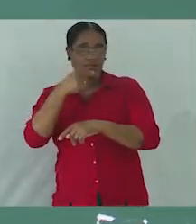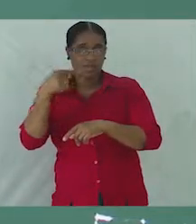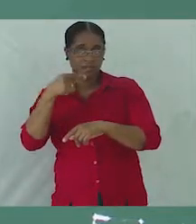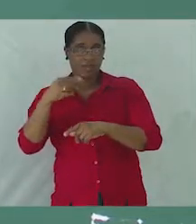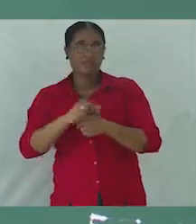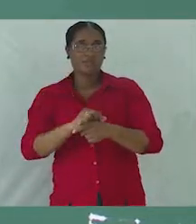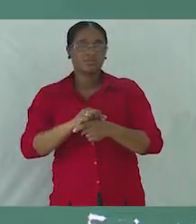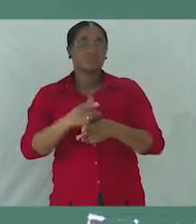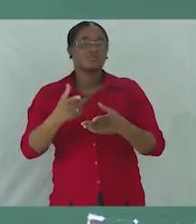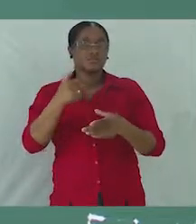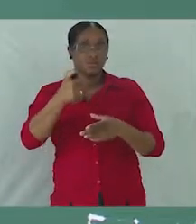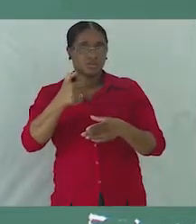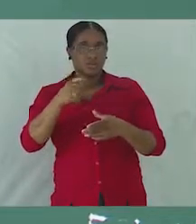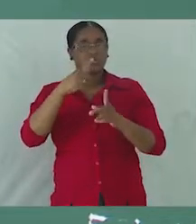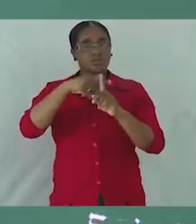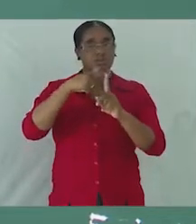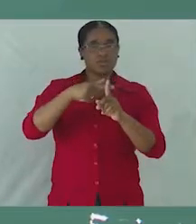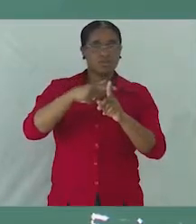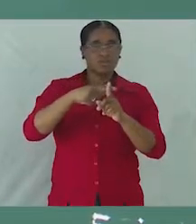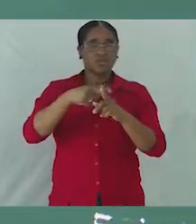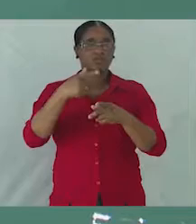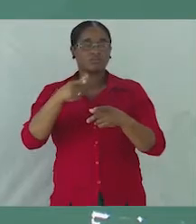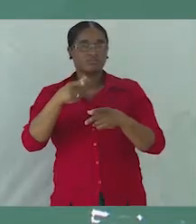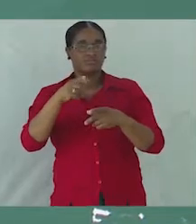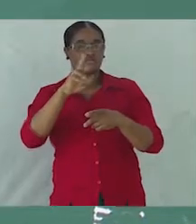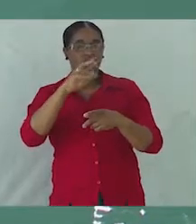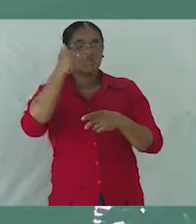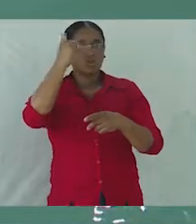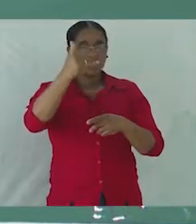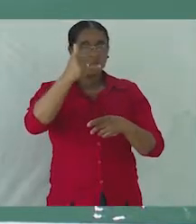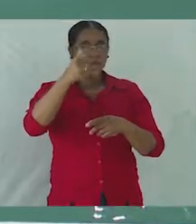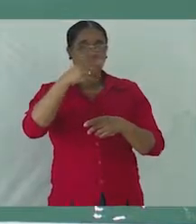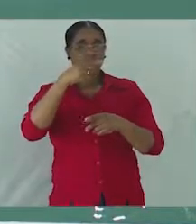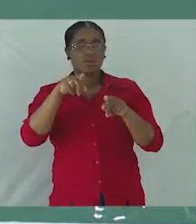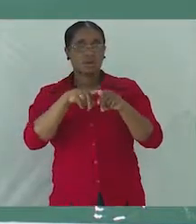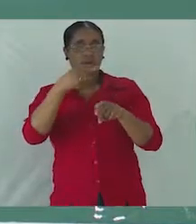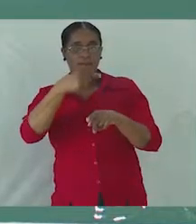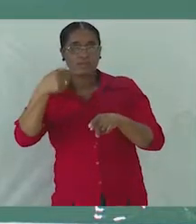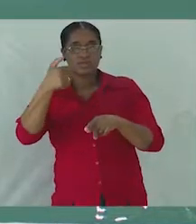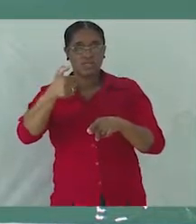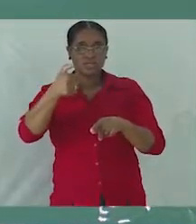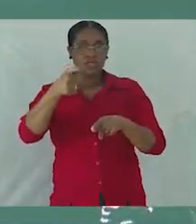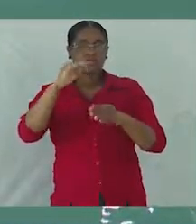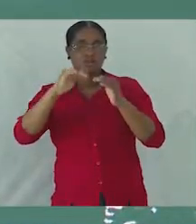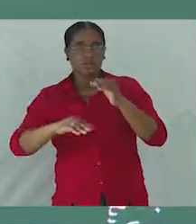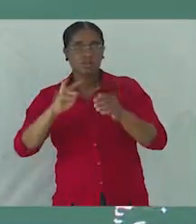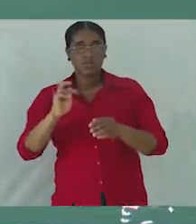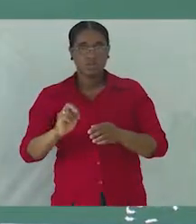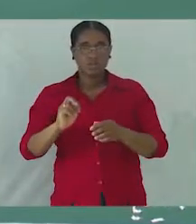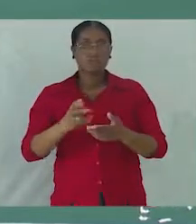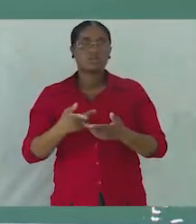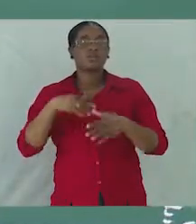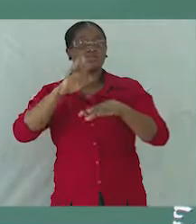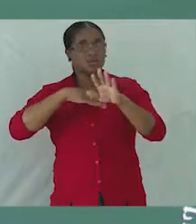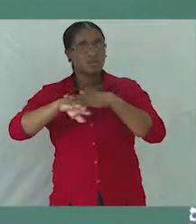isolar a incógnita, temos x ao quadrado igual a menos 5 sobre 3 e aplicamos a